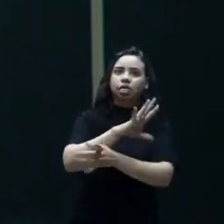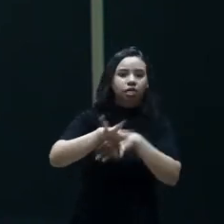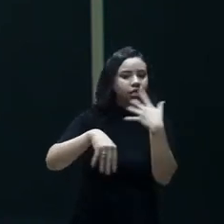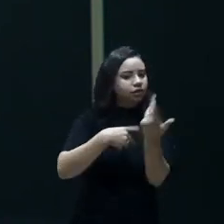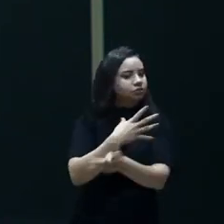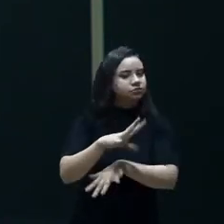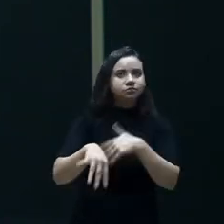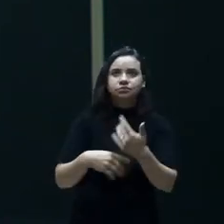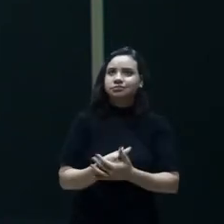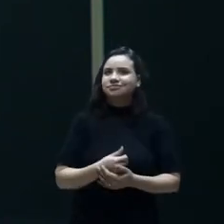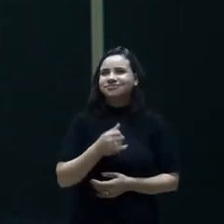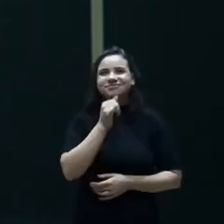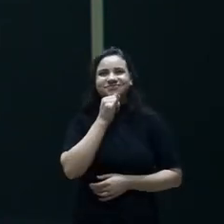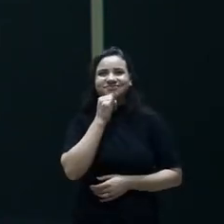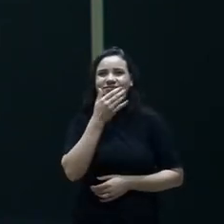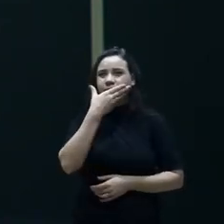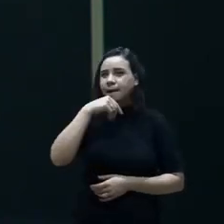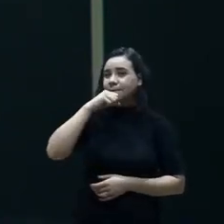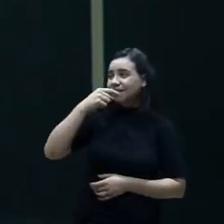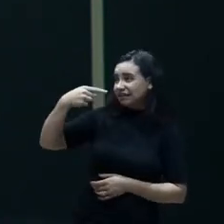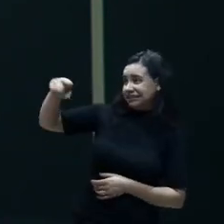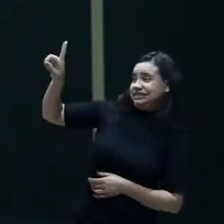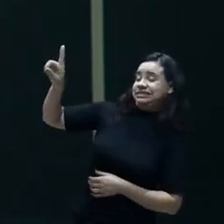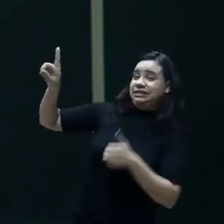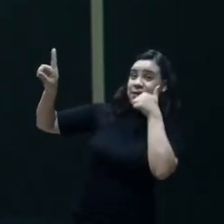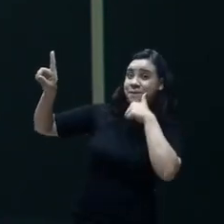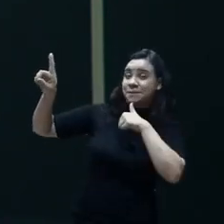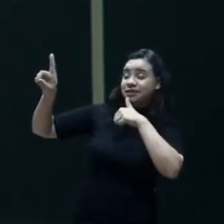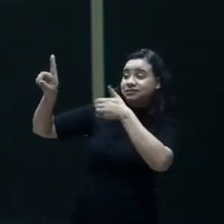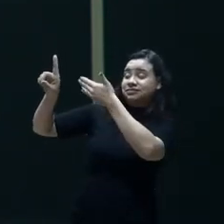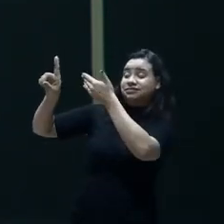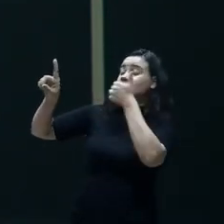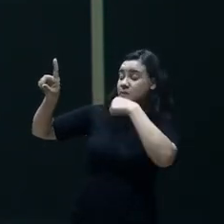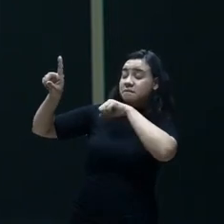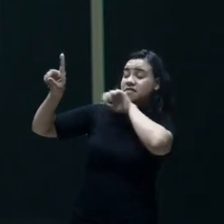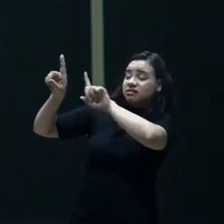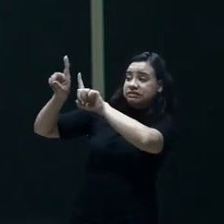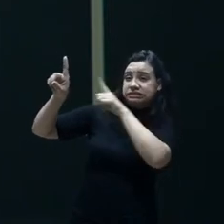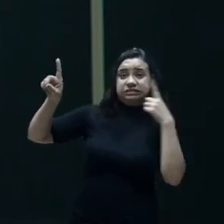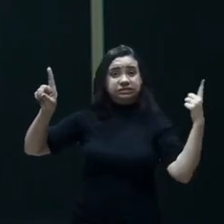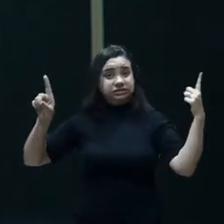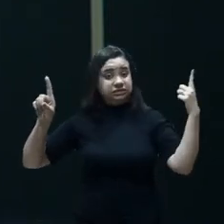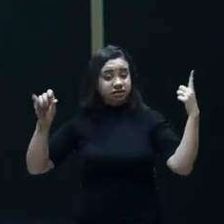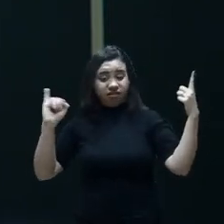Pai dali, mãe de lá, irmão de não sei o quê, e um rolo, uma bagunça,